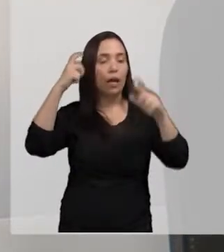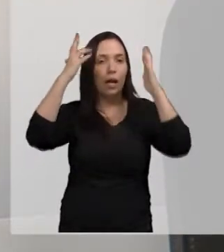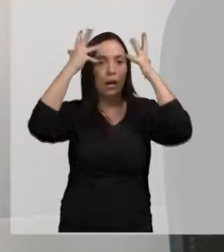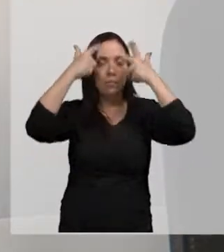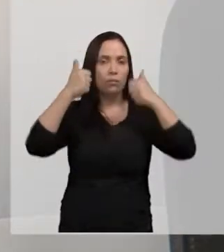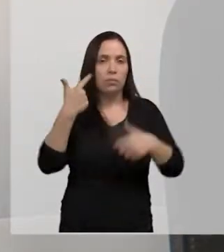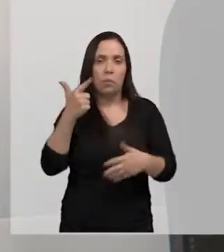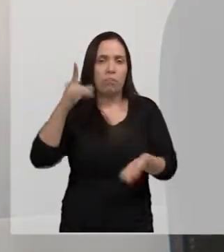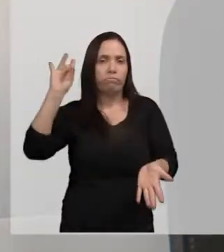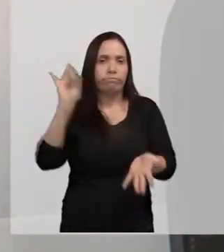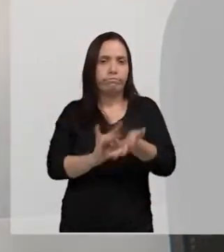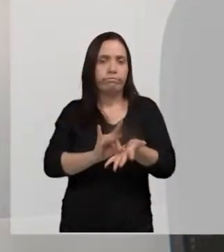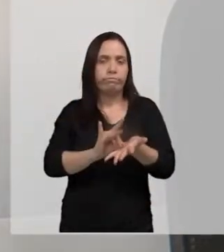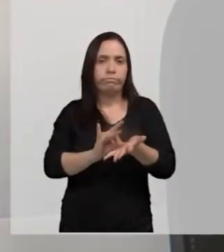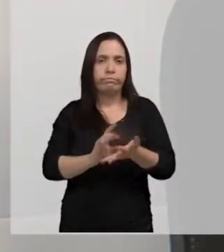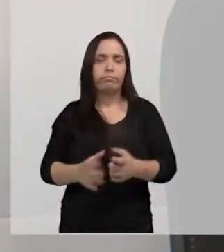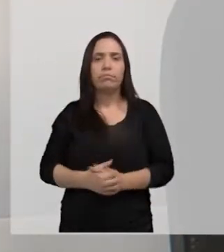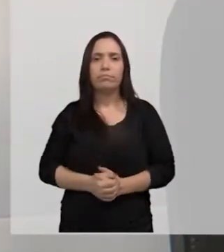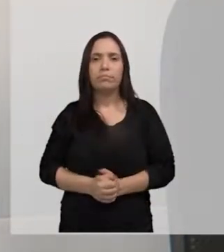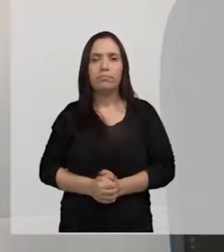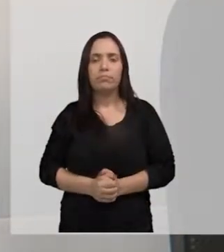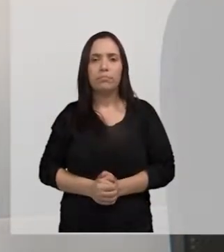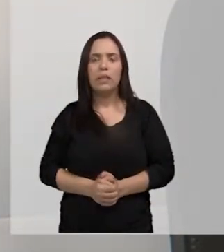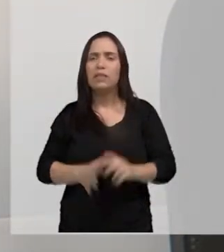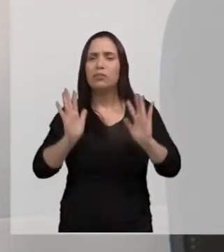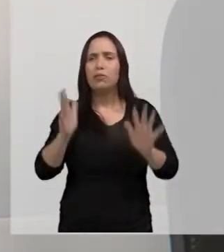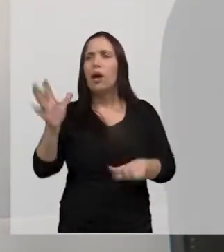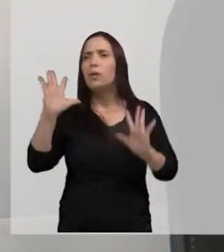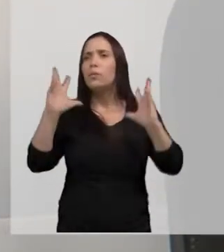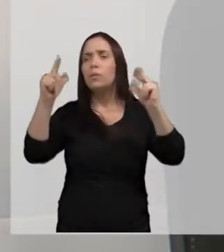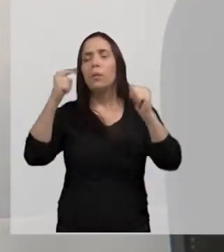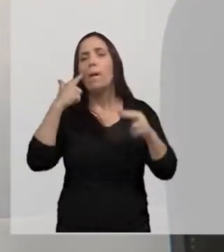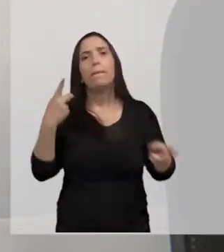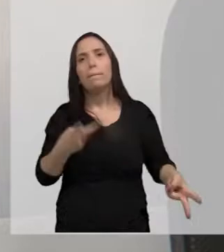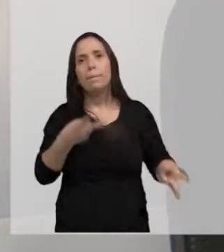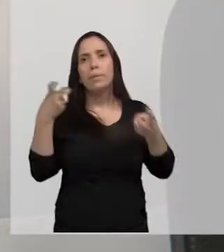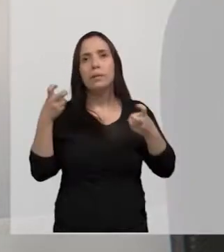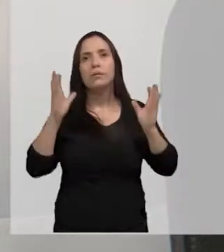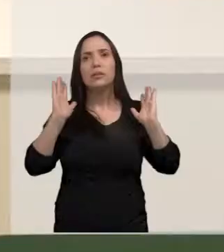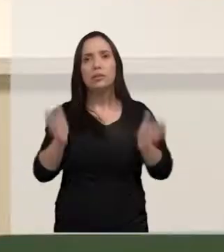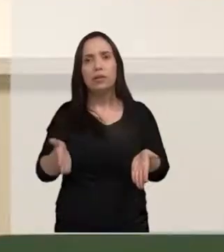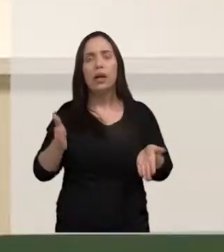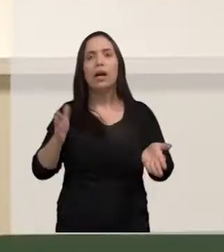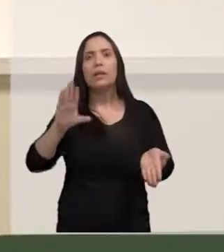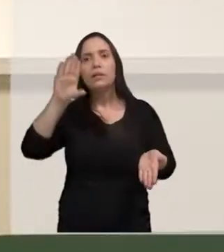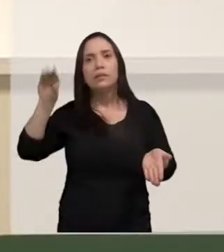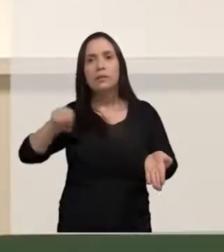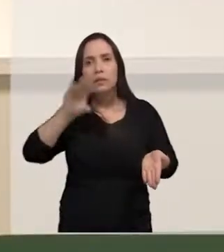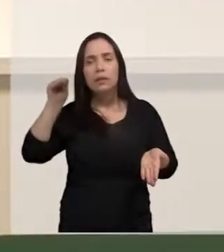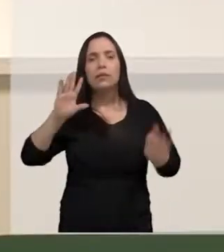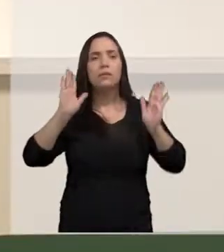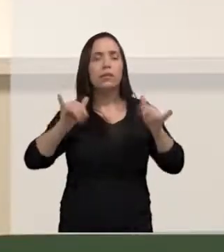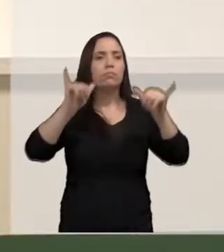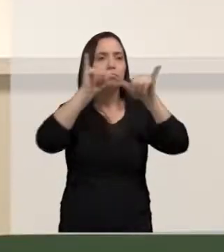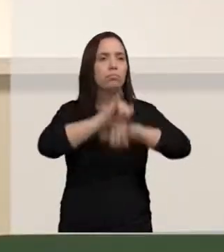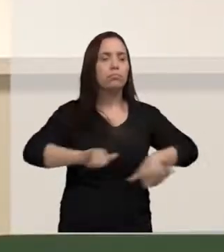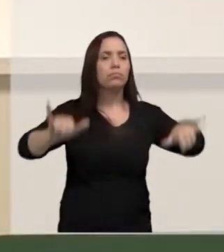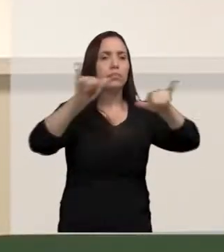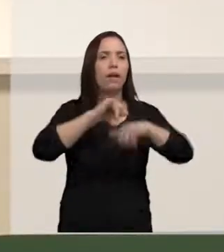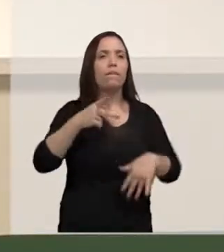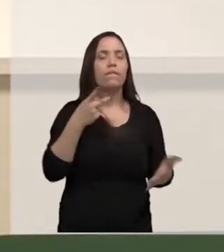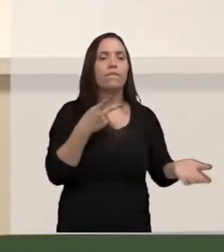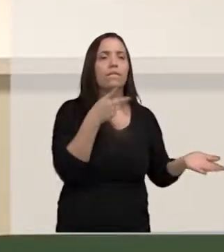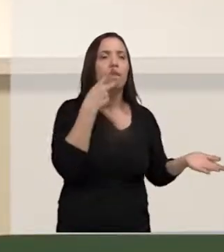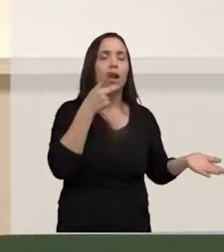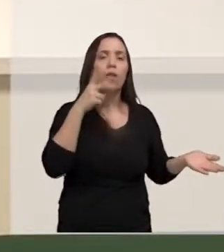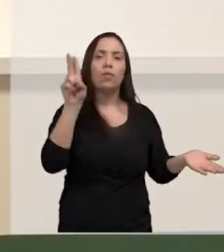houve. Não houve. Mas isso foi explícito. Quando o Ciro, várias vezes, no início da campanha, fez questão de mencionar